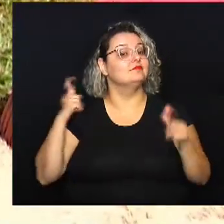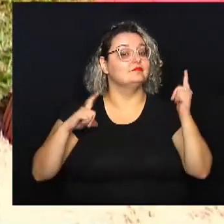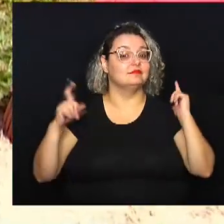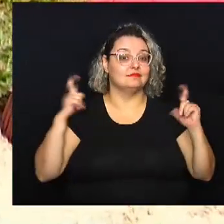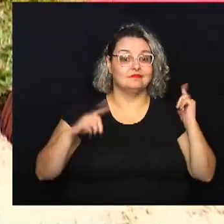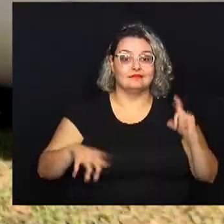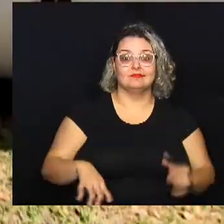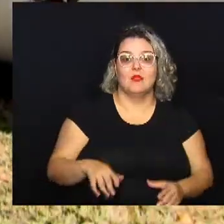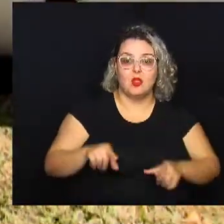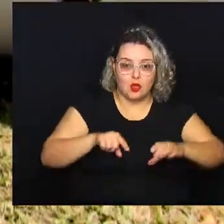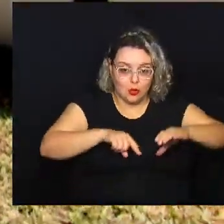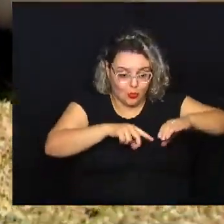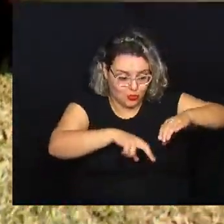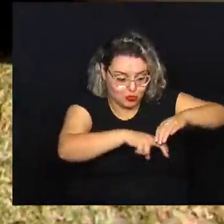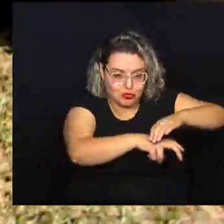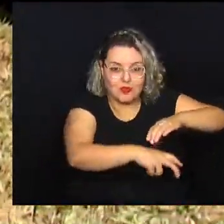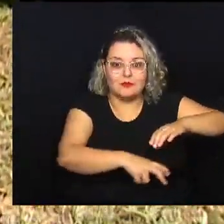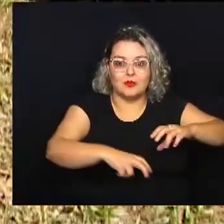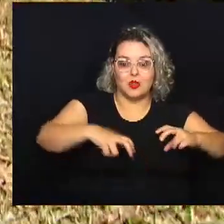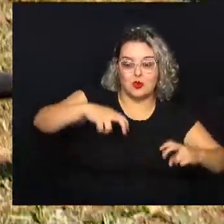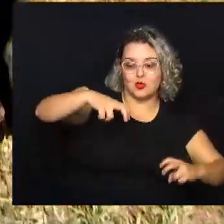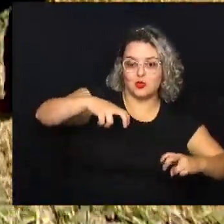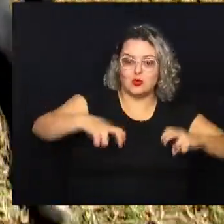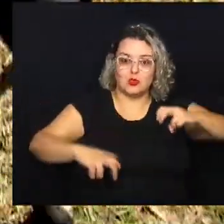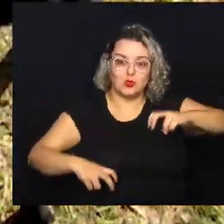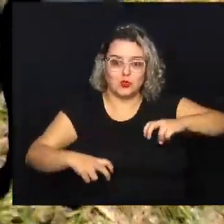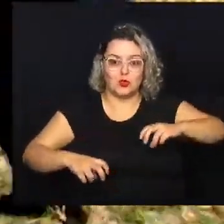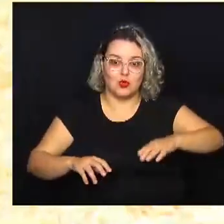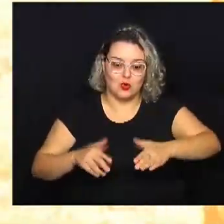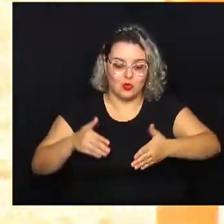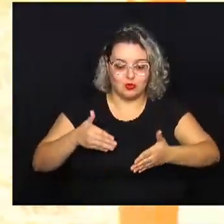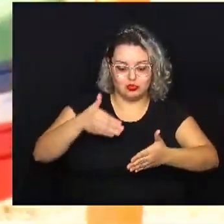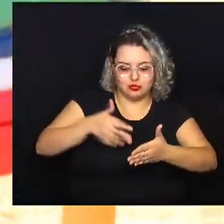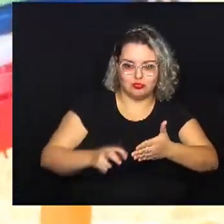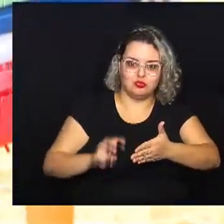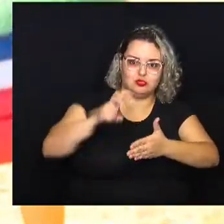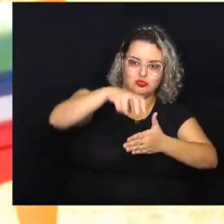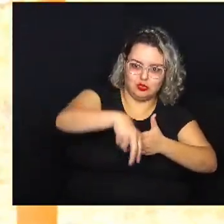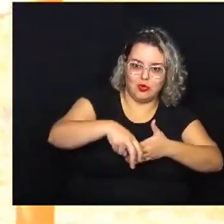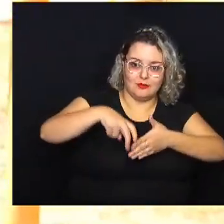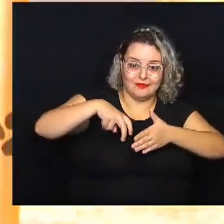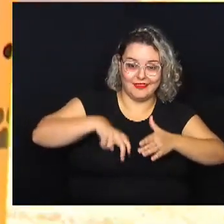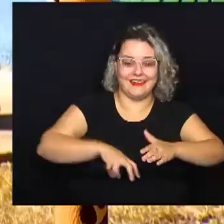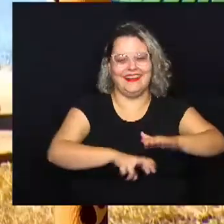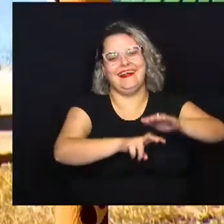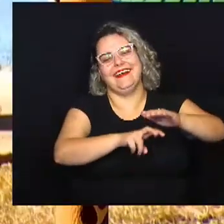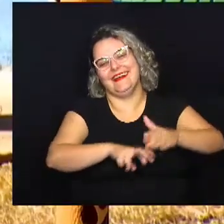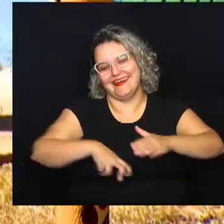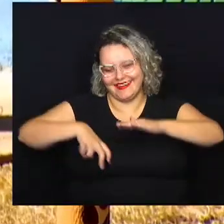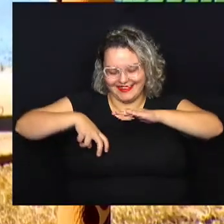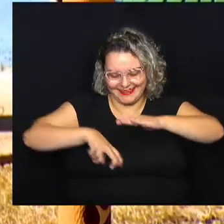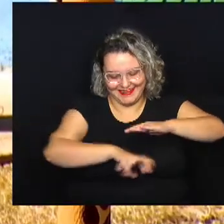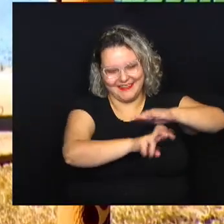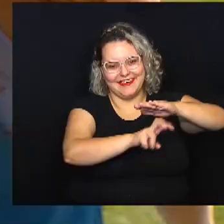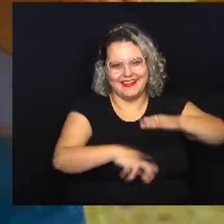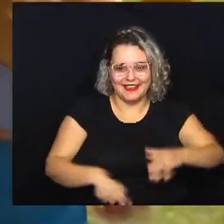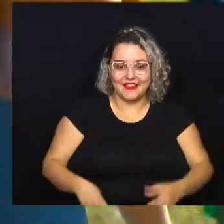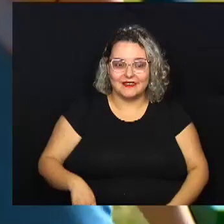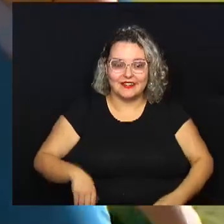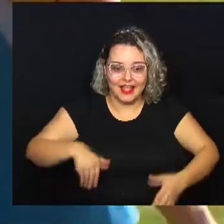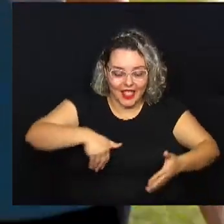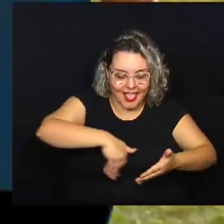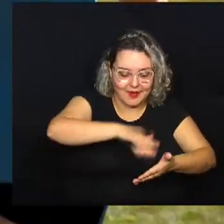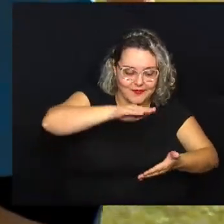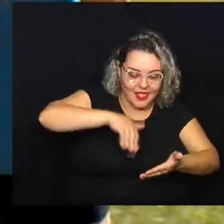como túnel, gangorra, obstáculos, escorregador, balanço, tanque de areia, bebedouro e